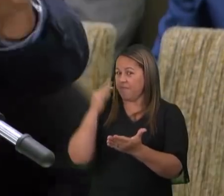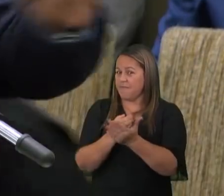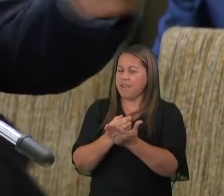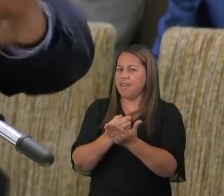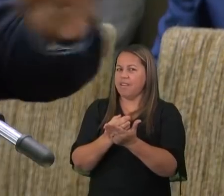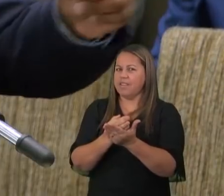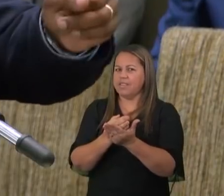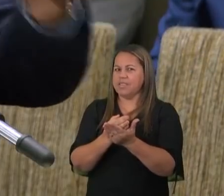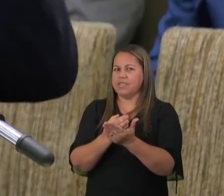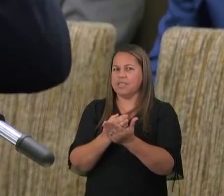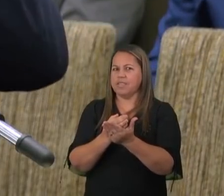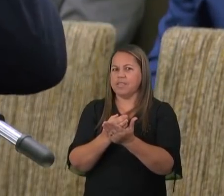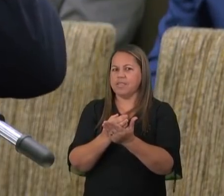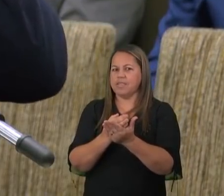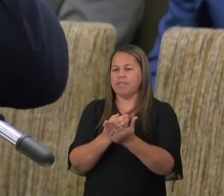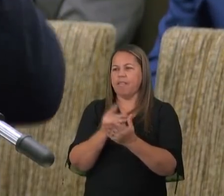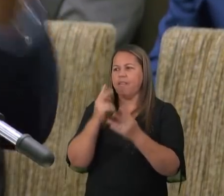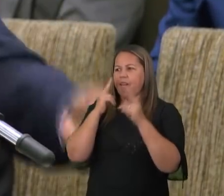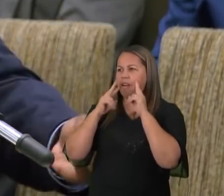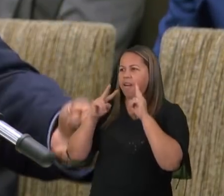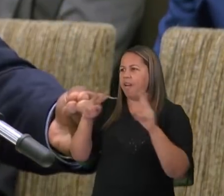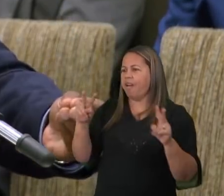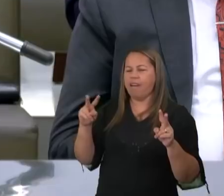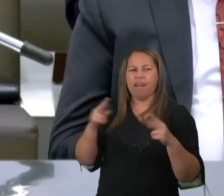não por vista.